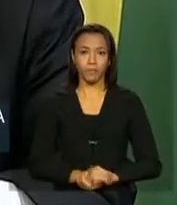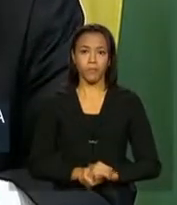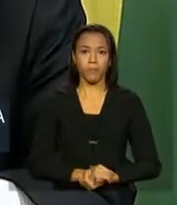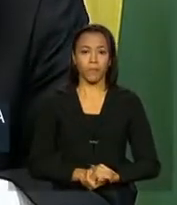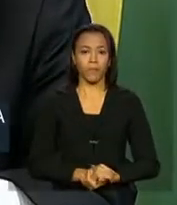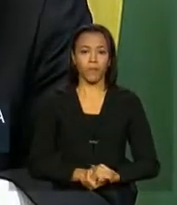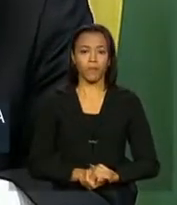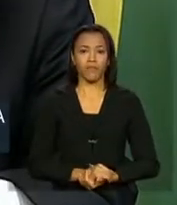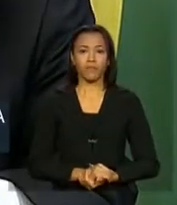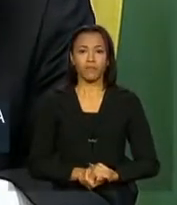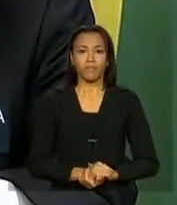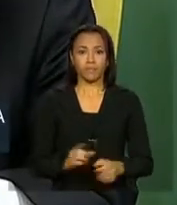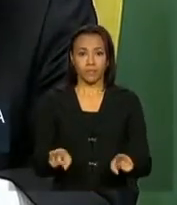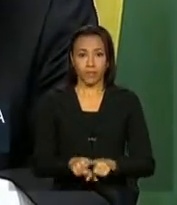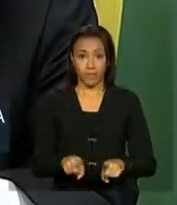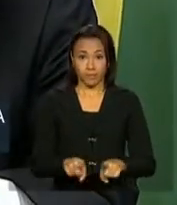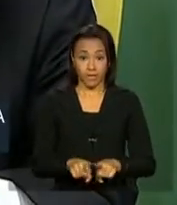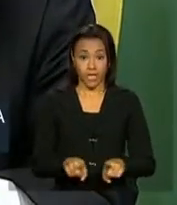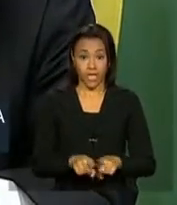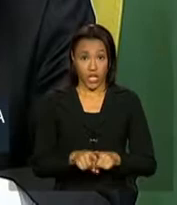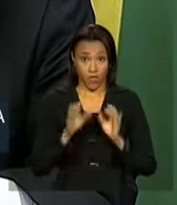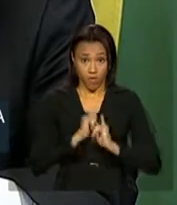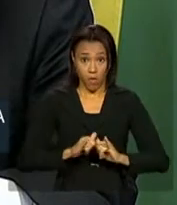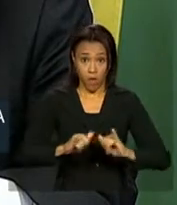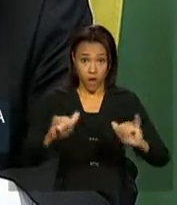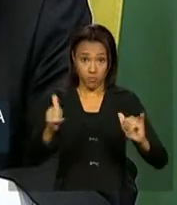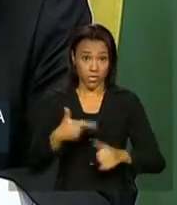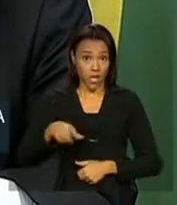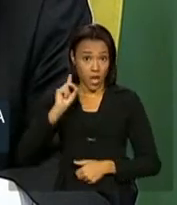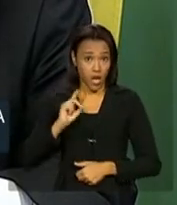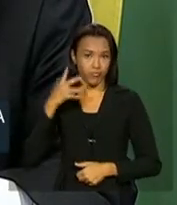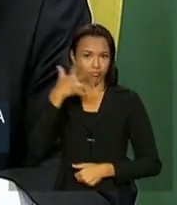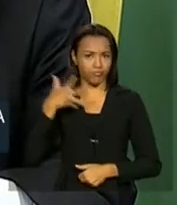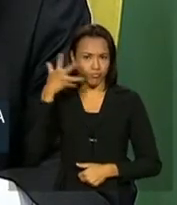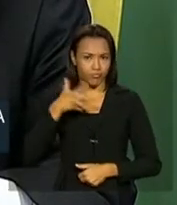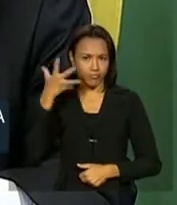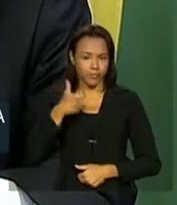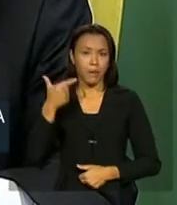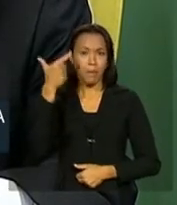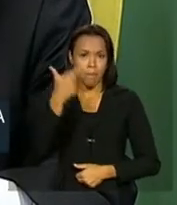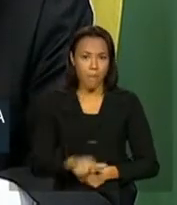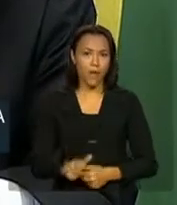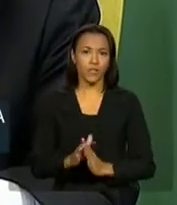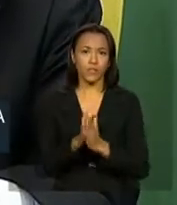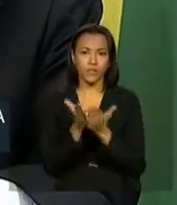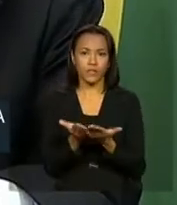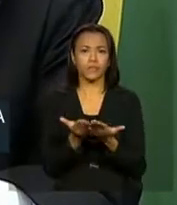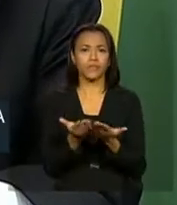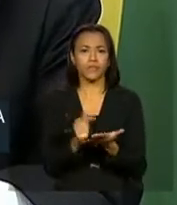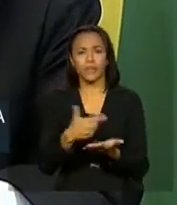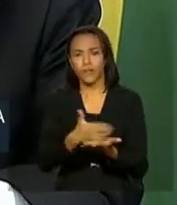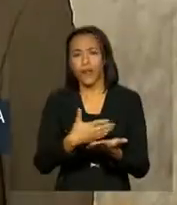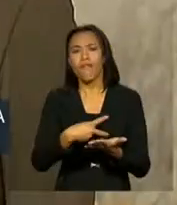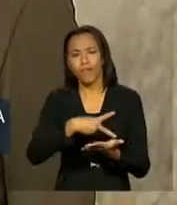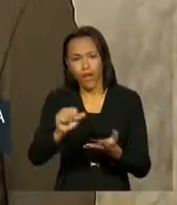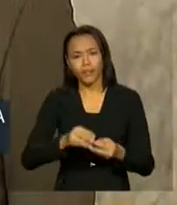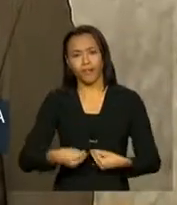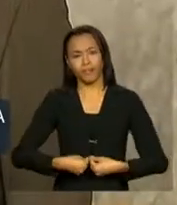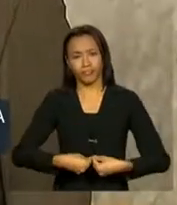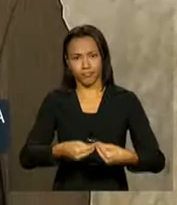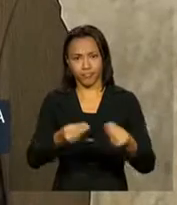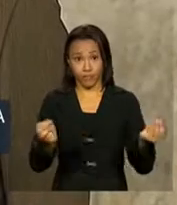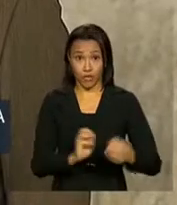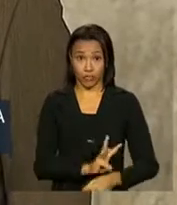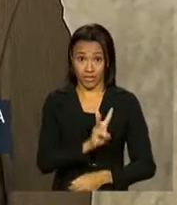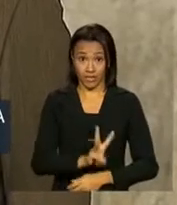Nós informamos que a apresentação que foi feita durante a cerimônia e mais uma cartilha com perguntas e respostas estarão em breve disponíveis no